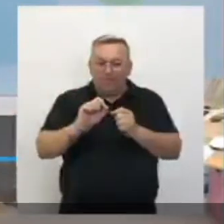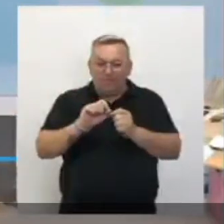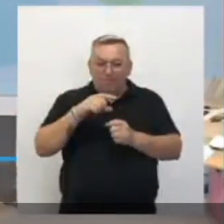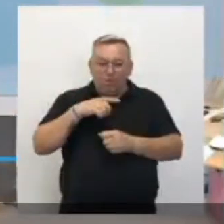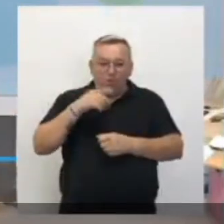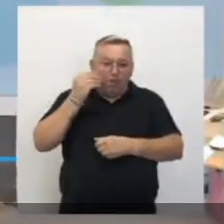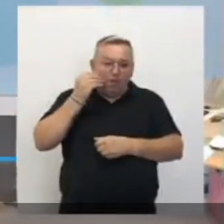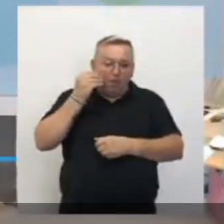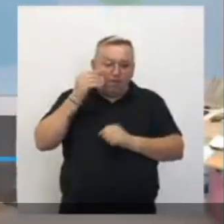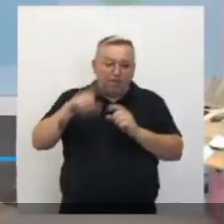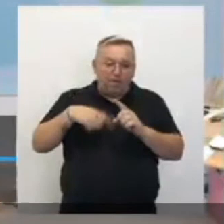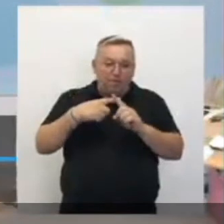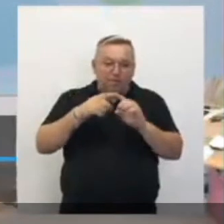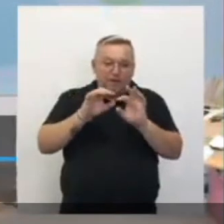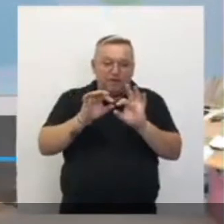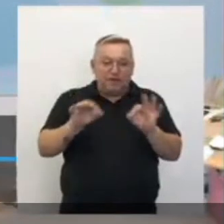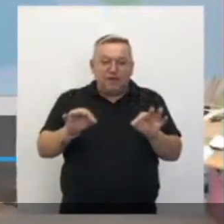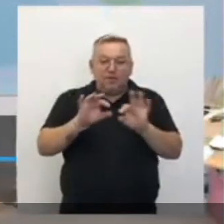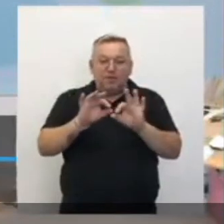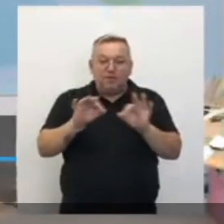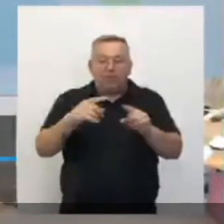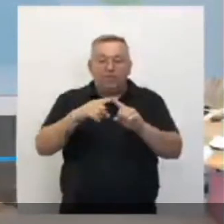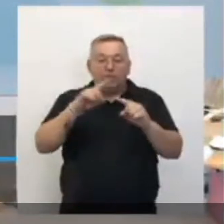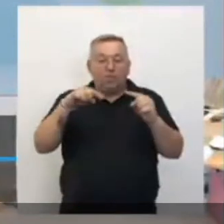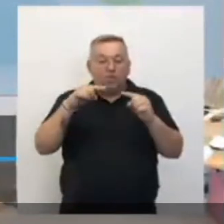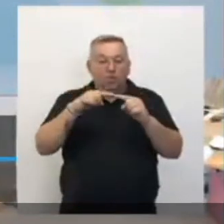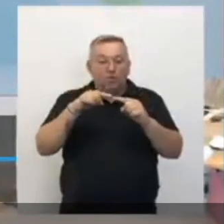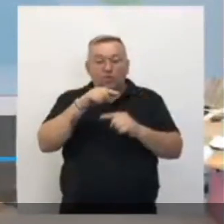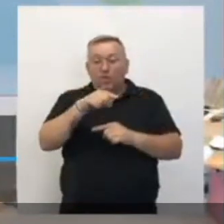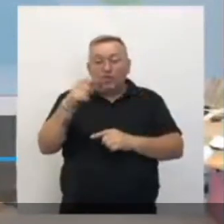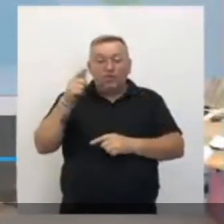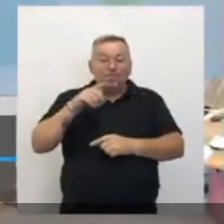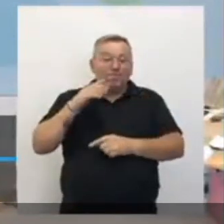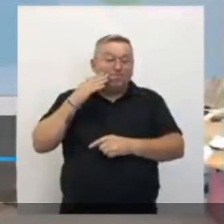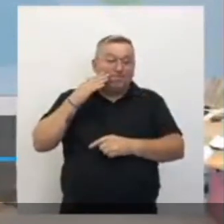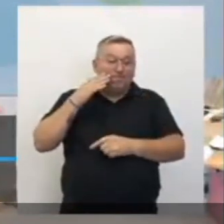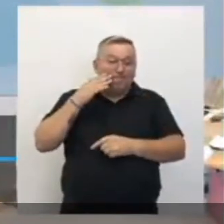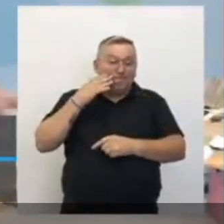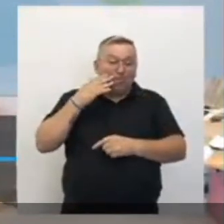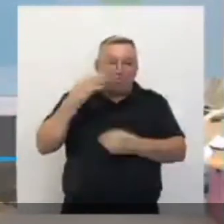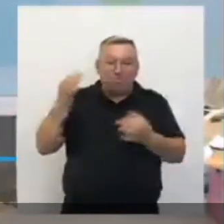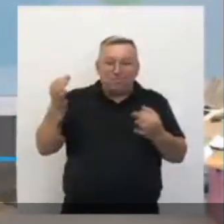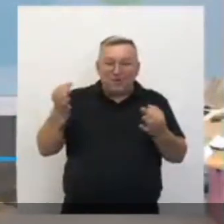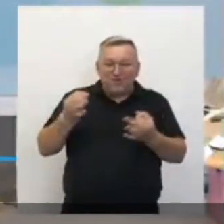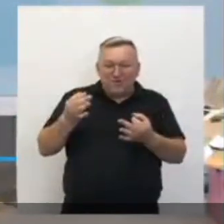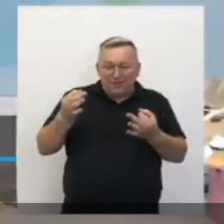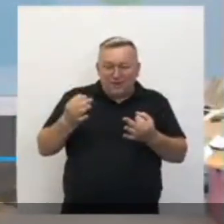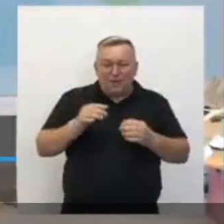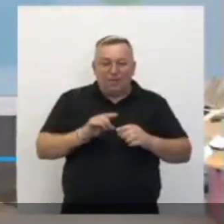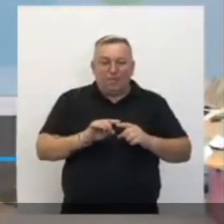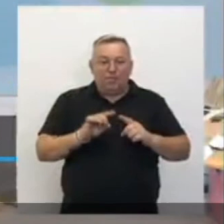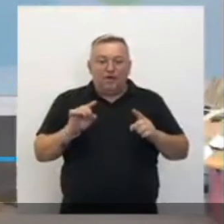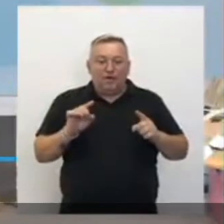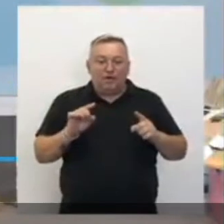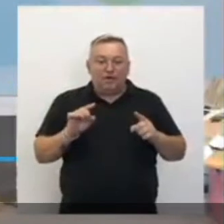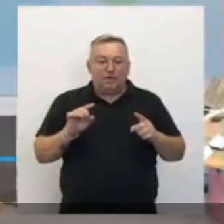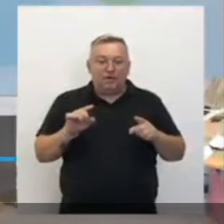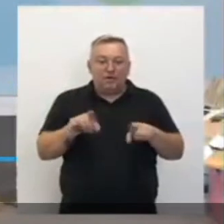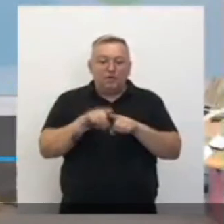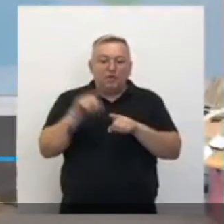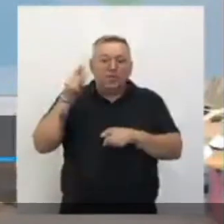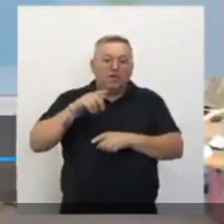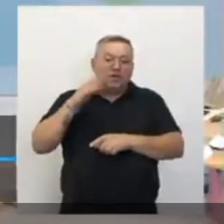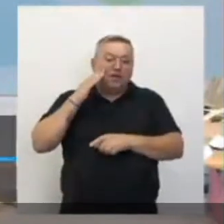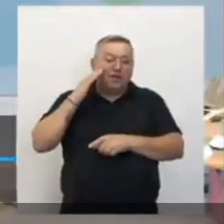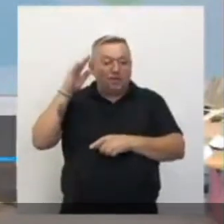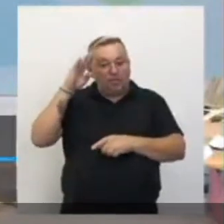fazer a coisa mais simples, porque o objetivo aqui não é vocês entenderem muito entender como funciona, óbvio. Entender